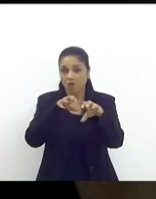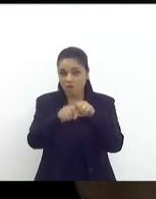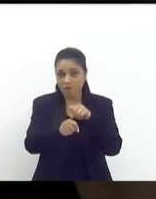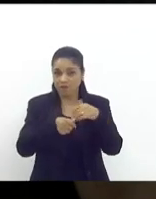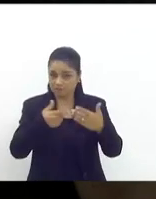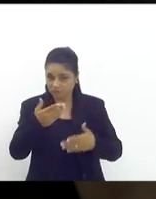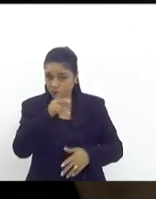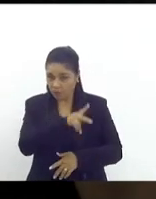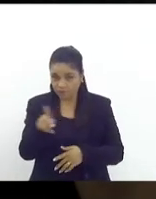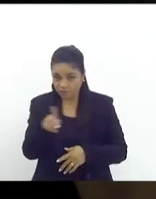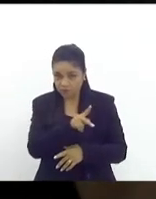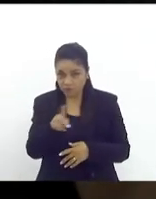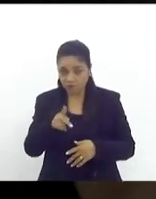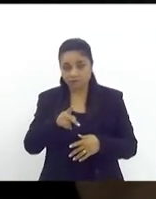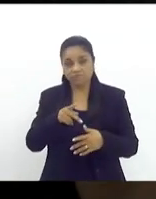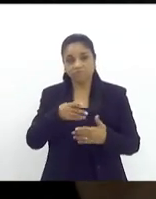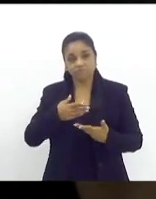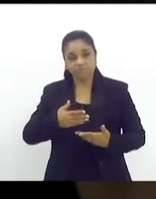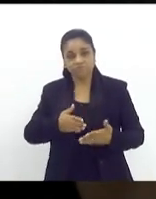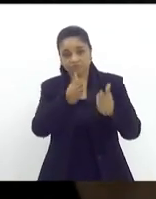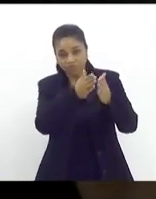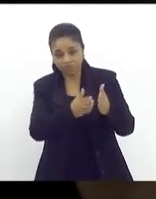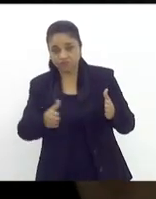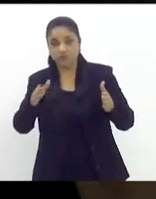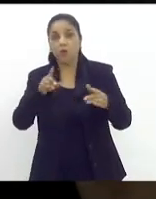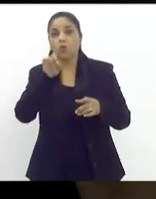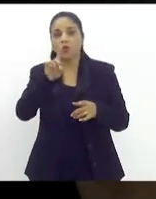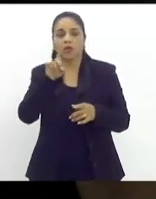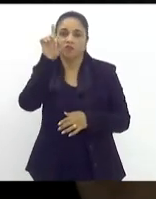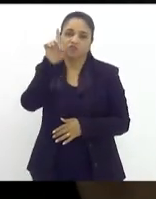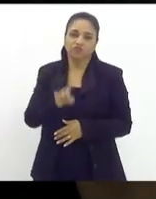atividade é ser diretor de uma escola.